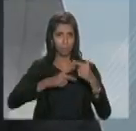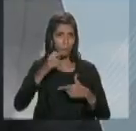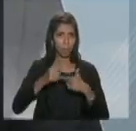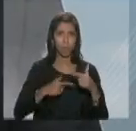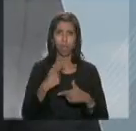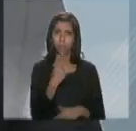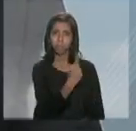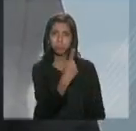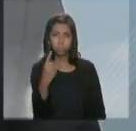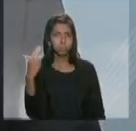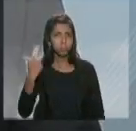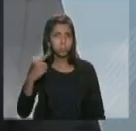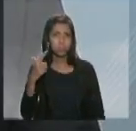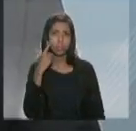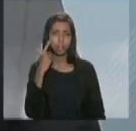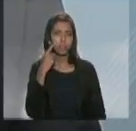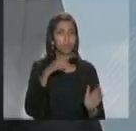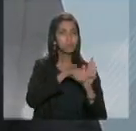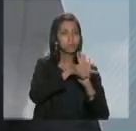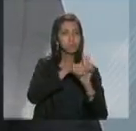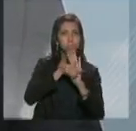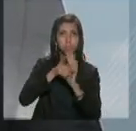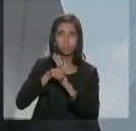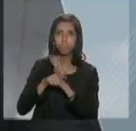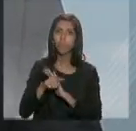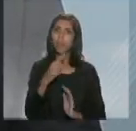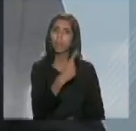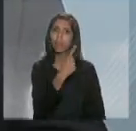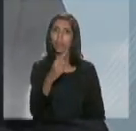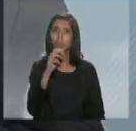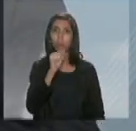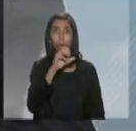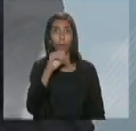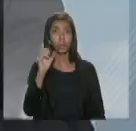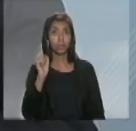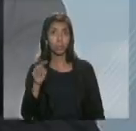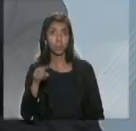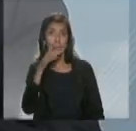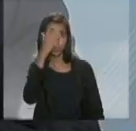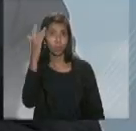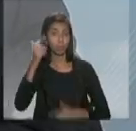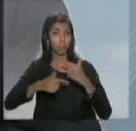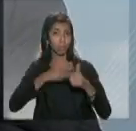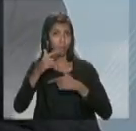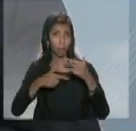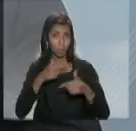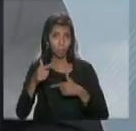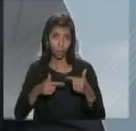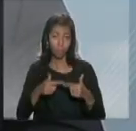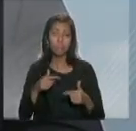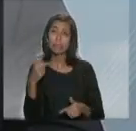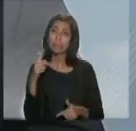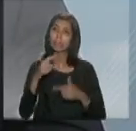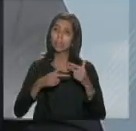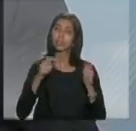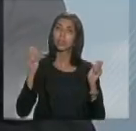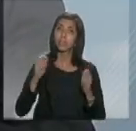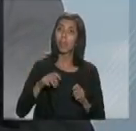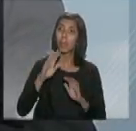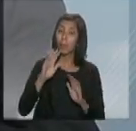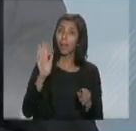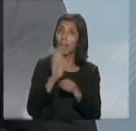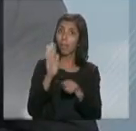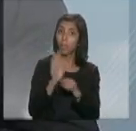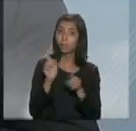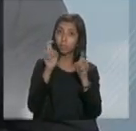ferramenta, ou seja, o trabalho individual de você tentar verificar individualmente cada um dos 800 mil servidores, torna o trabalho proibitivo. Já